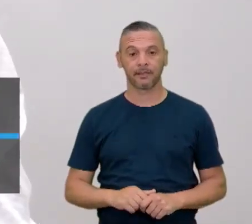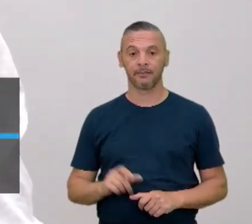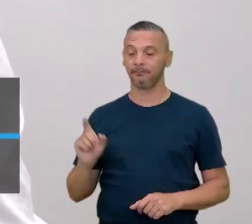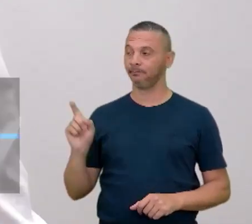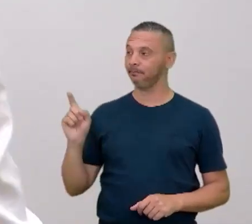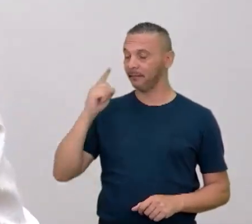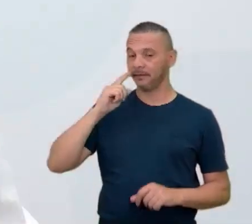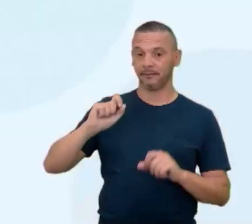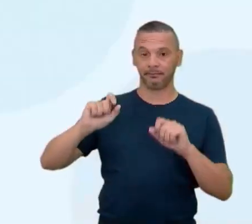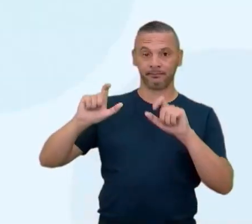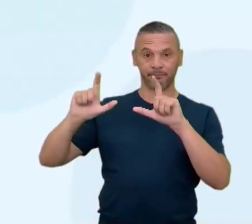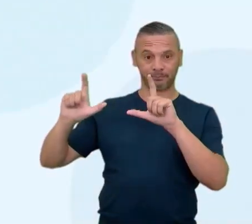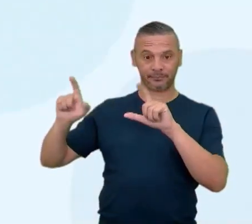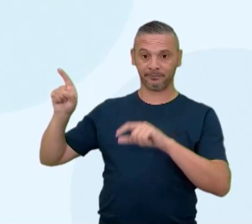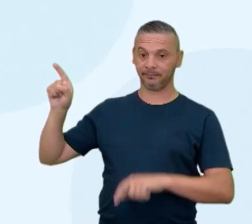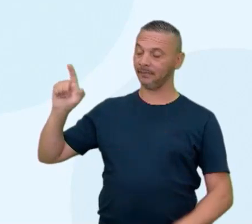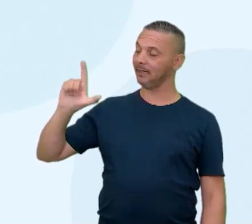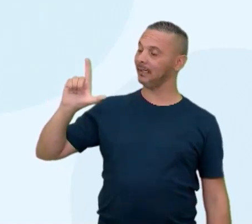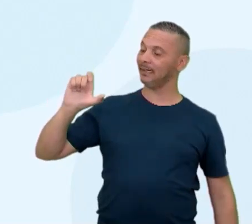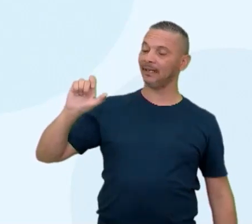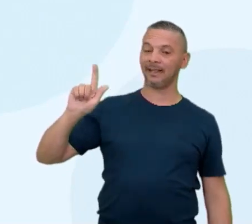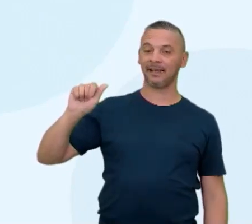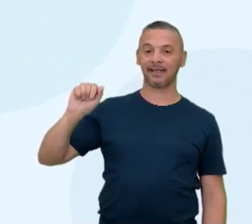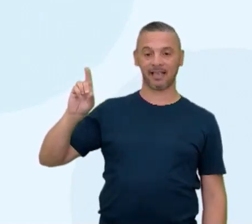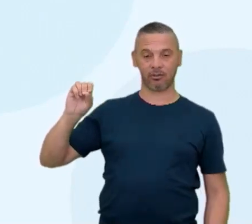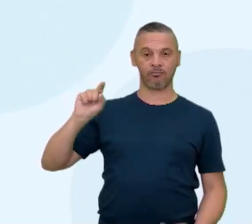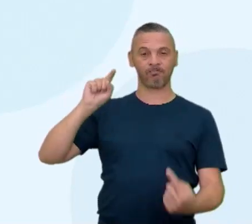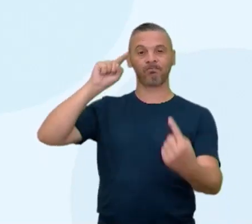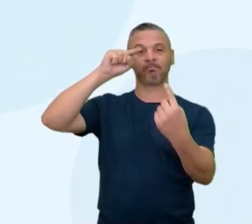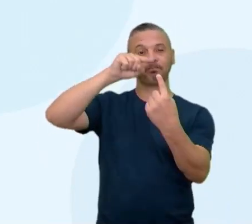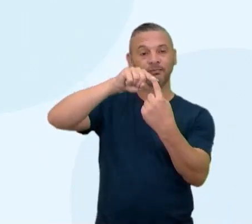estão vendo no LED, eles se tornam